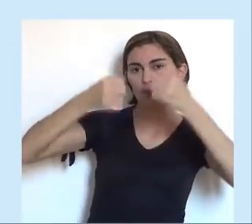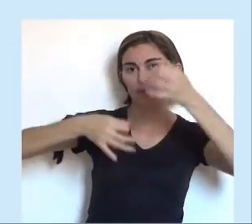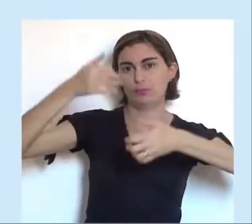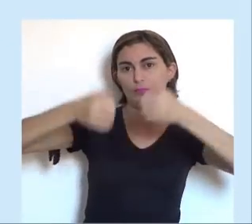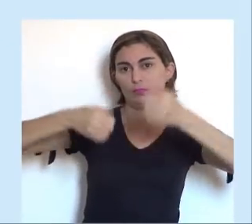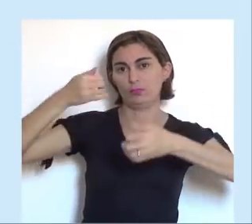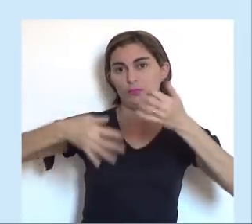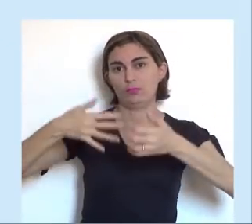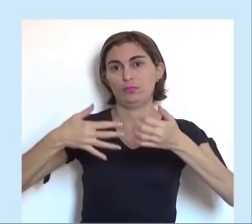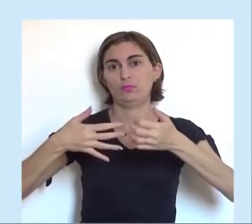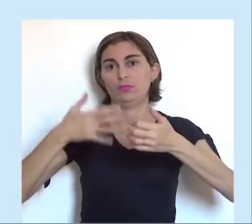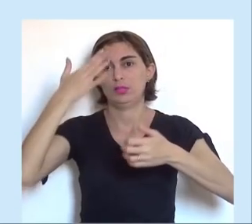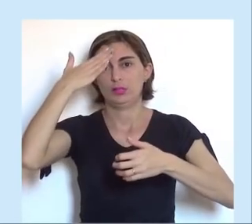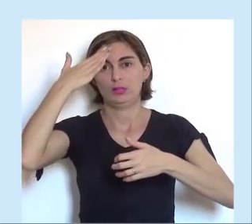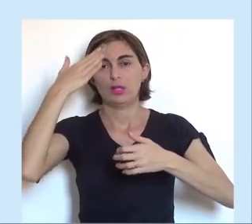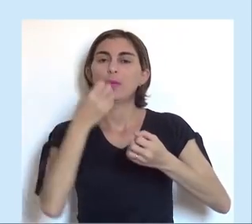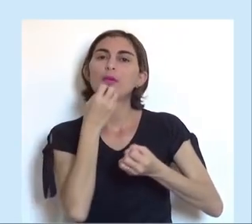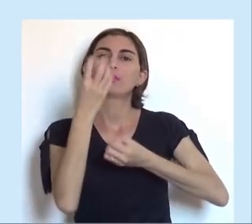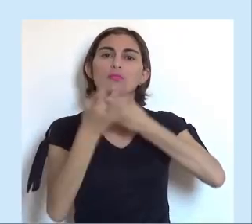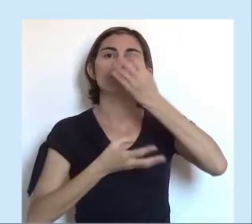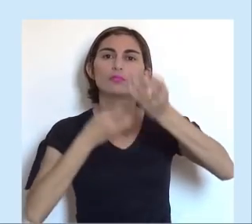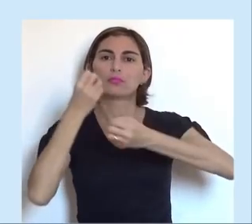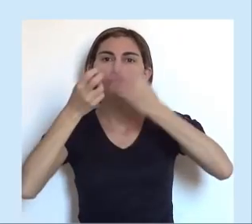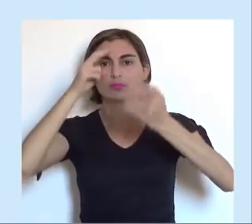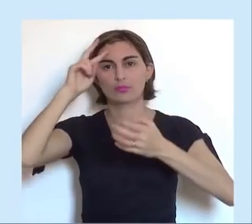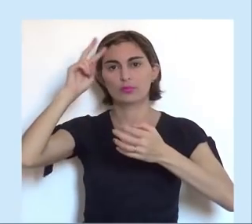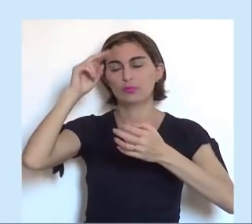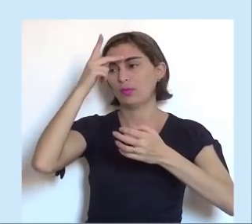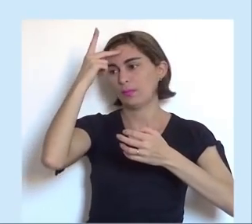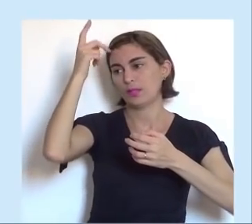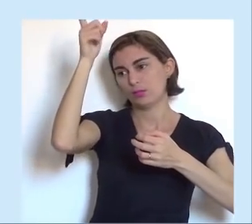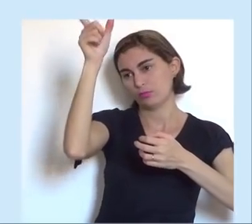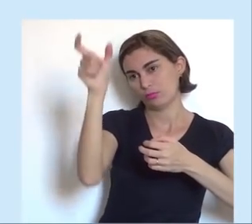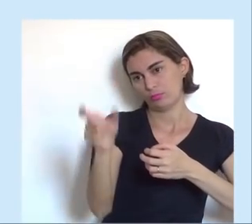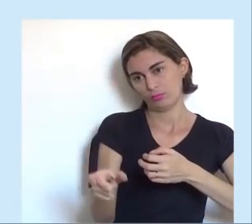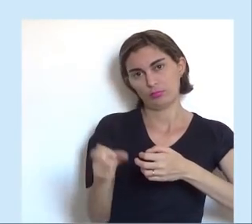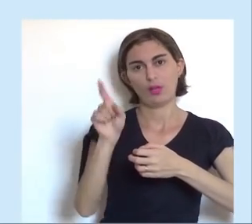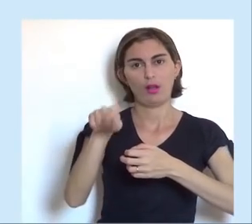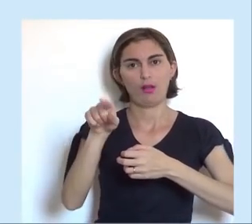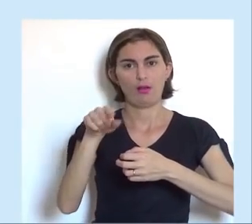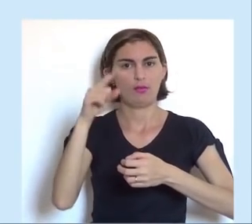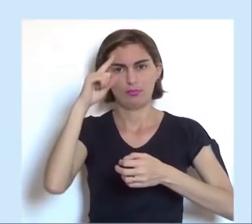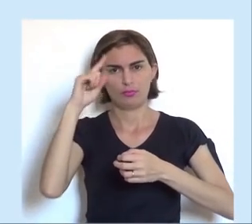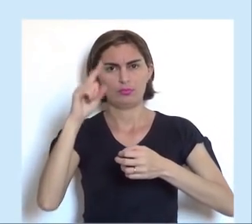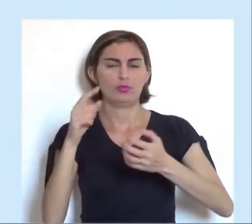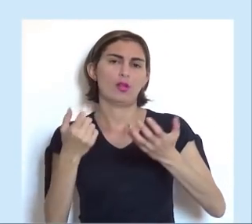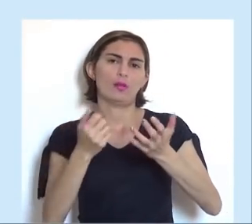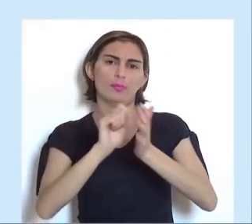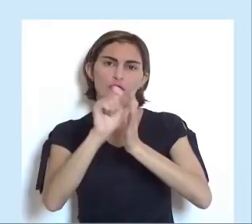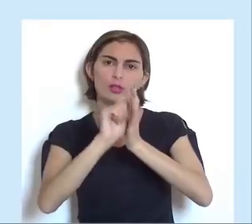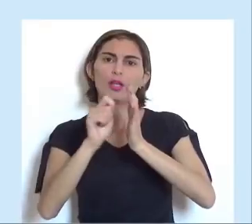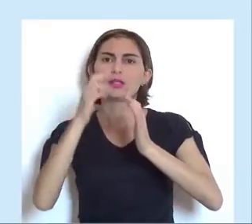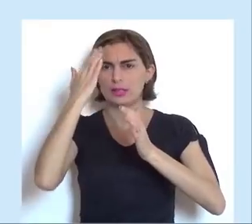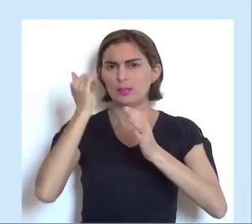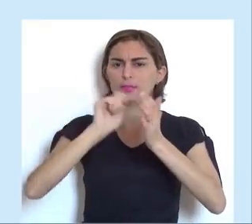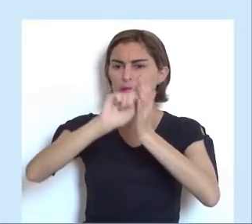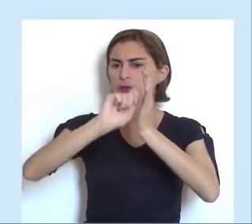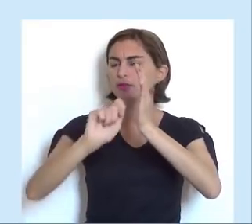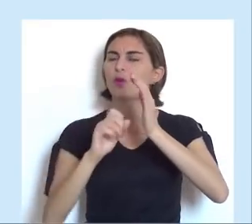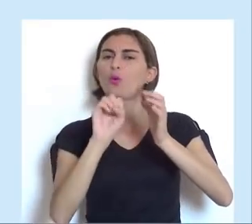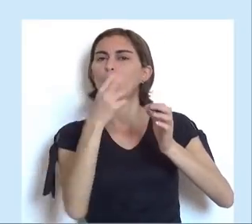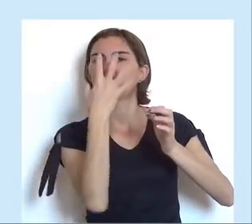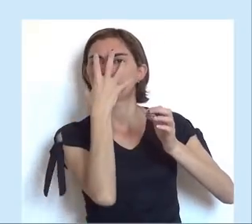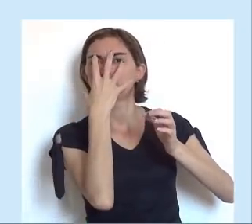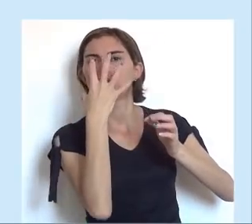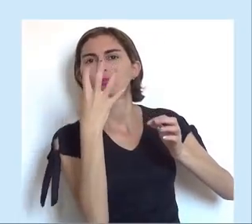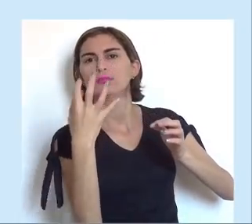história, alguém que sabe contar uma história é aquela pessoa que ou sabe escrever bem ou consegue